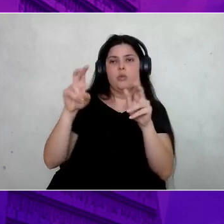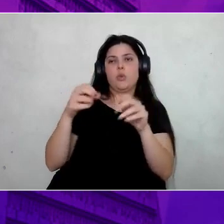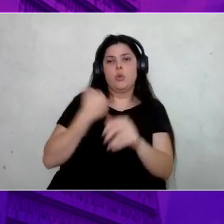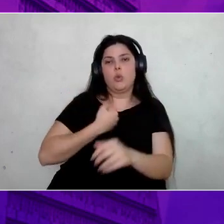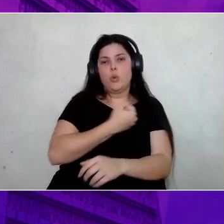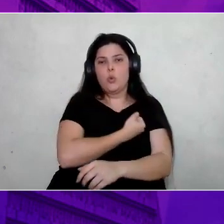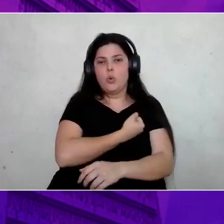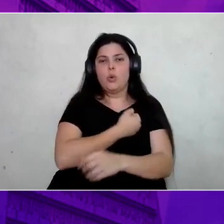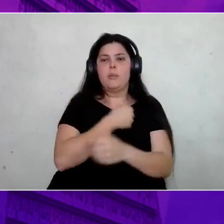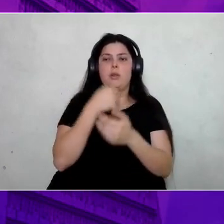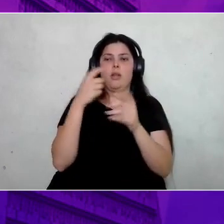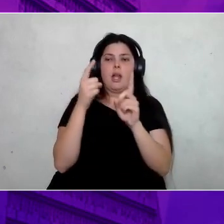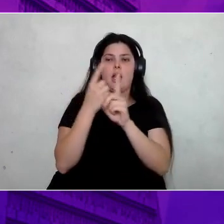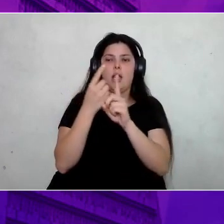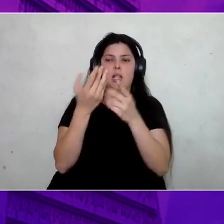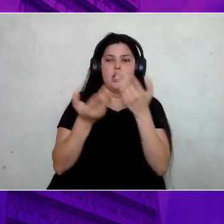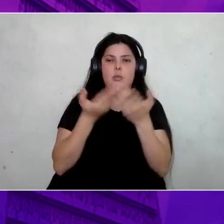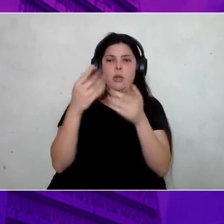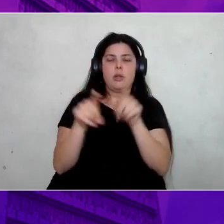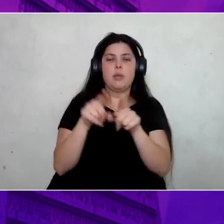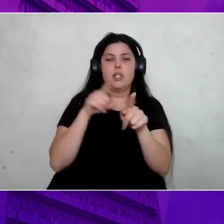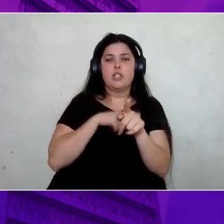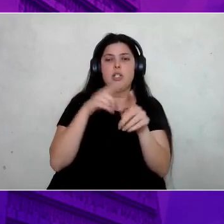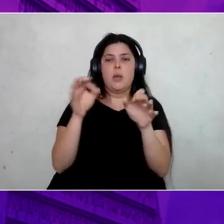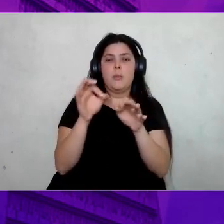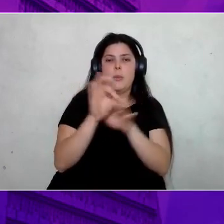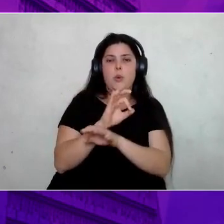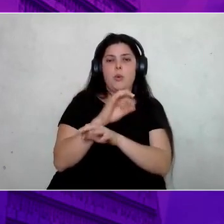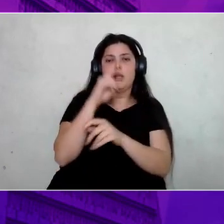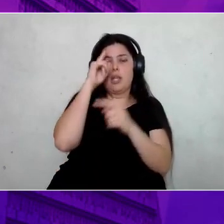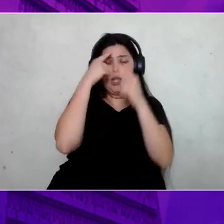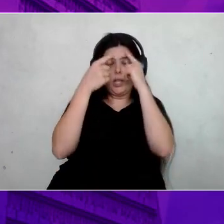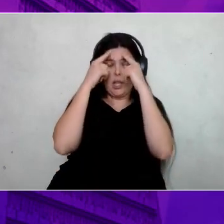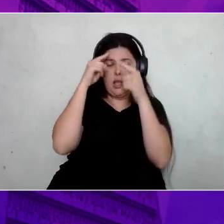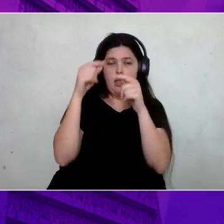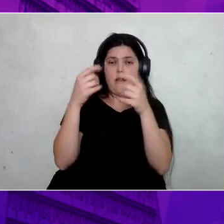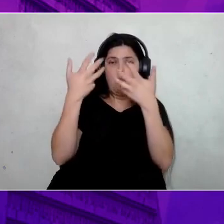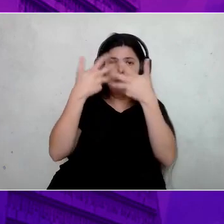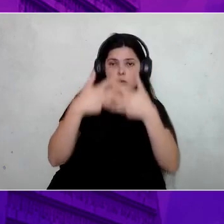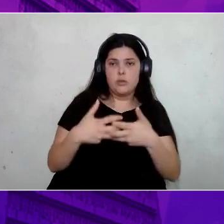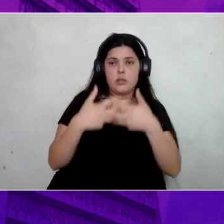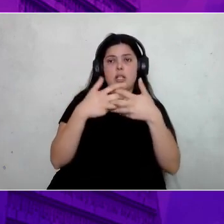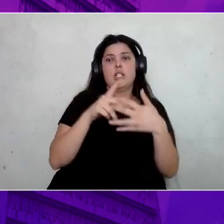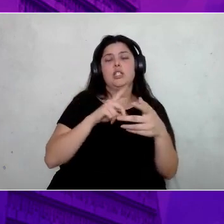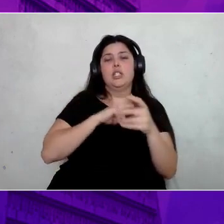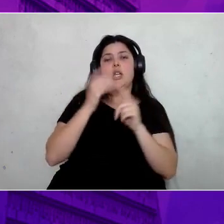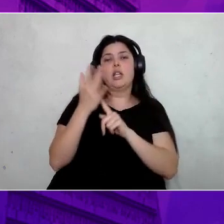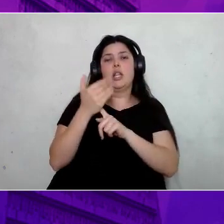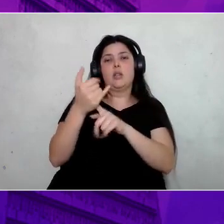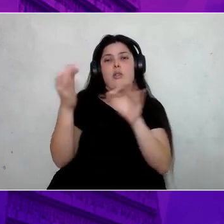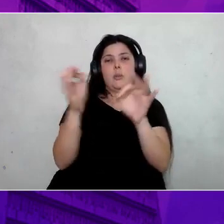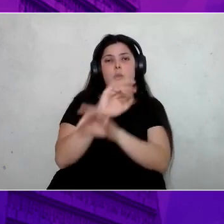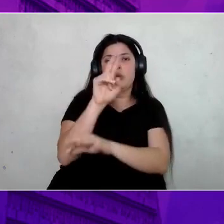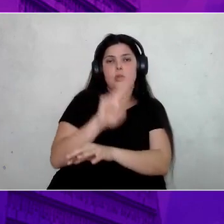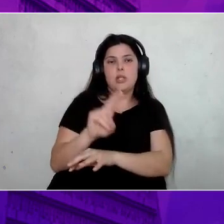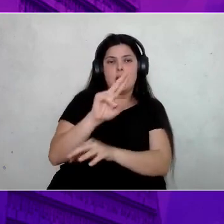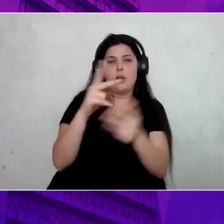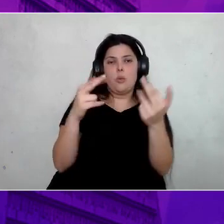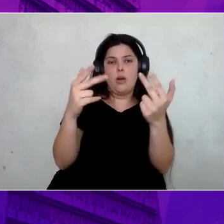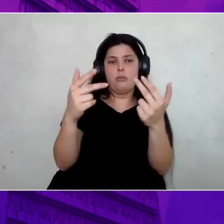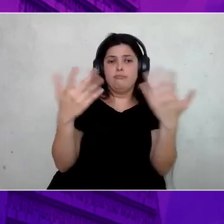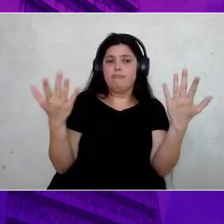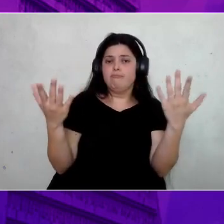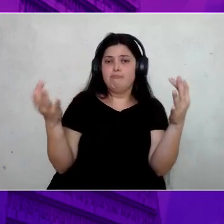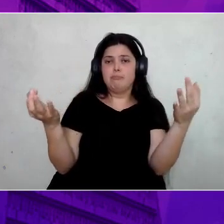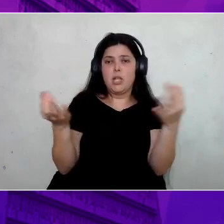atendimento, a gente já tinha uma POC, pelo menos ali uma ideia validada, e a gente já tinha tecnologia para utilizar. Então, pô, perfeito,